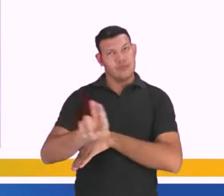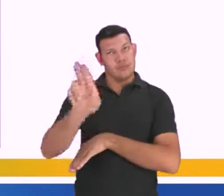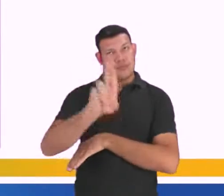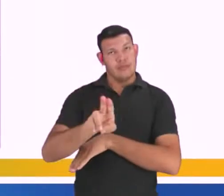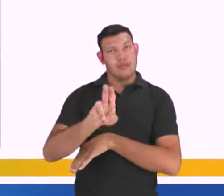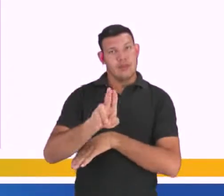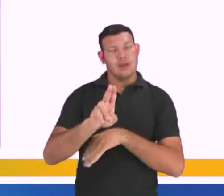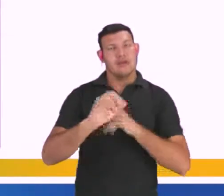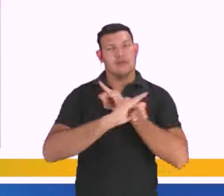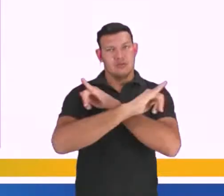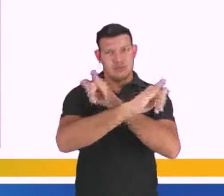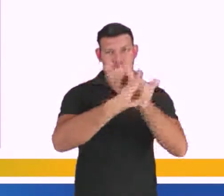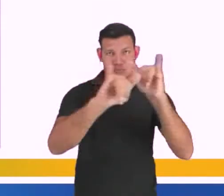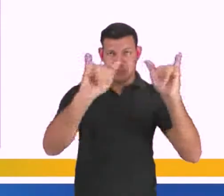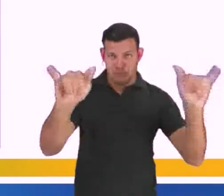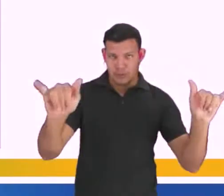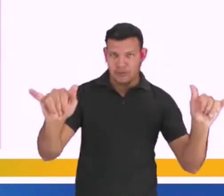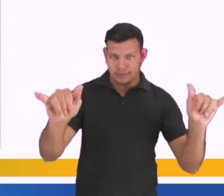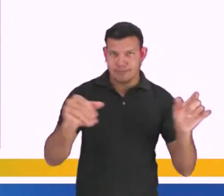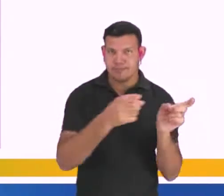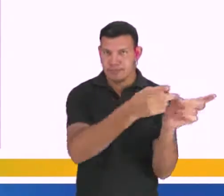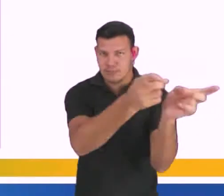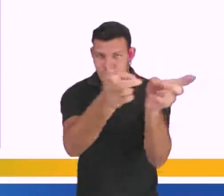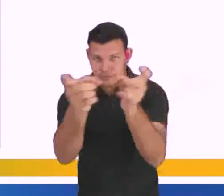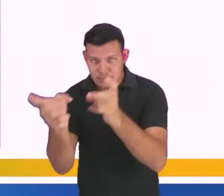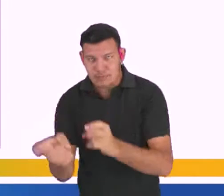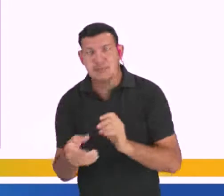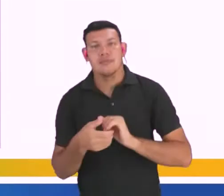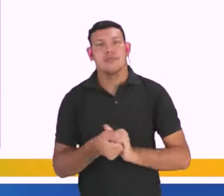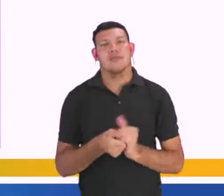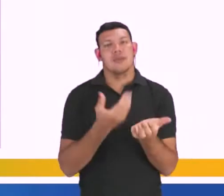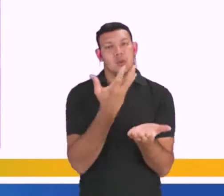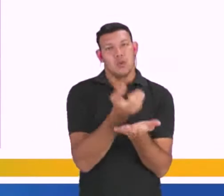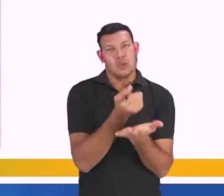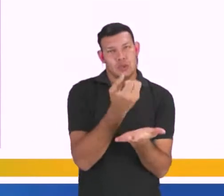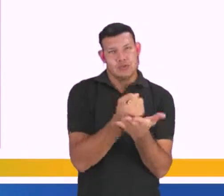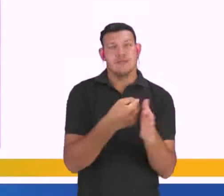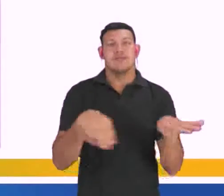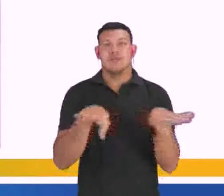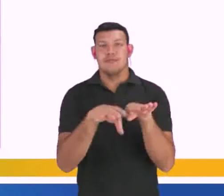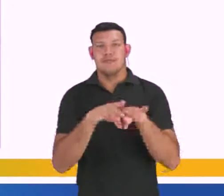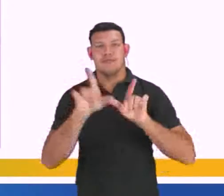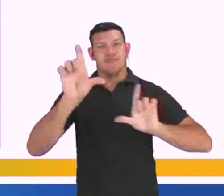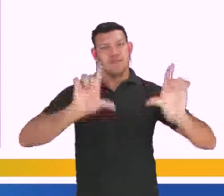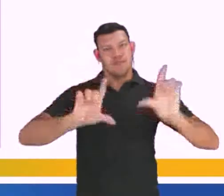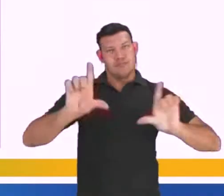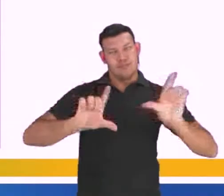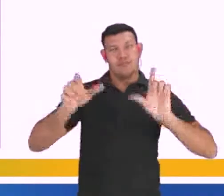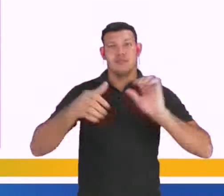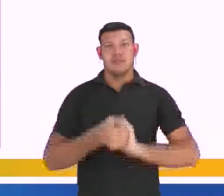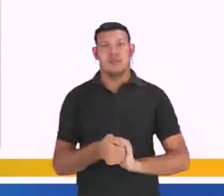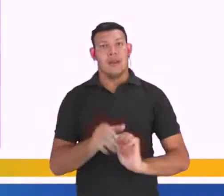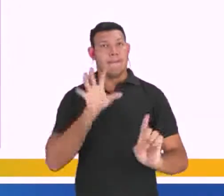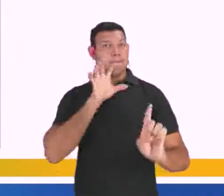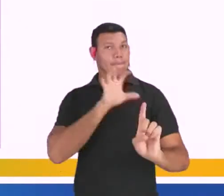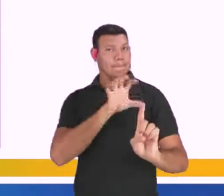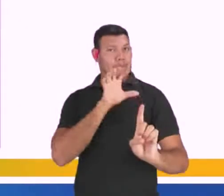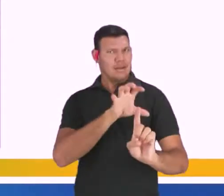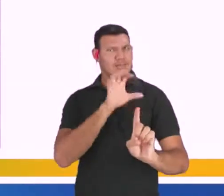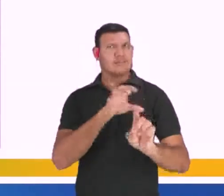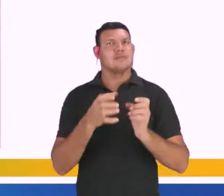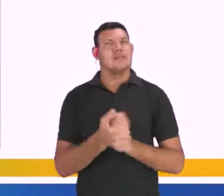publicidade, aquela que está em todos os aplicativos e na TV. Com a intencionalidade de persuadir e convencer,